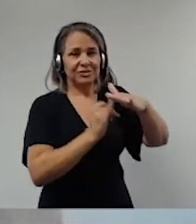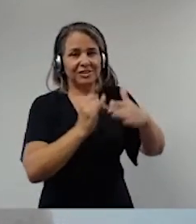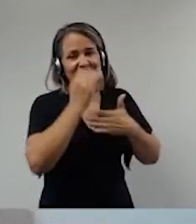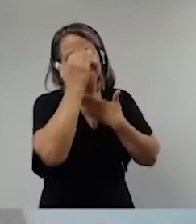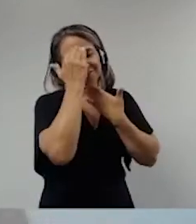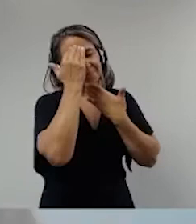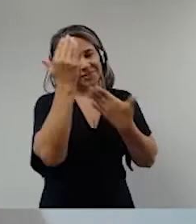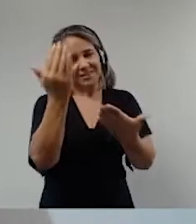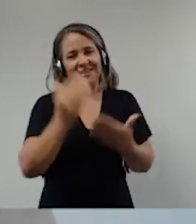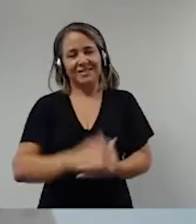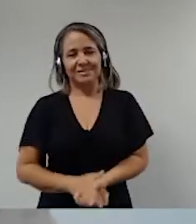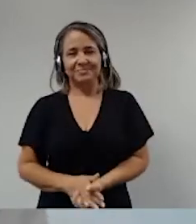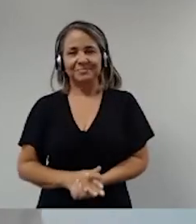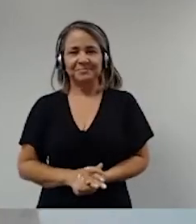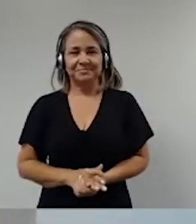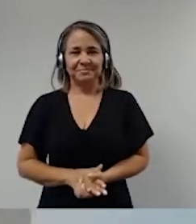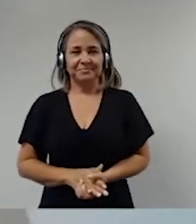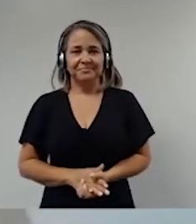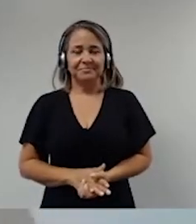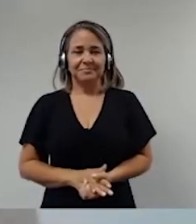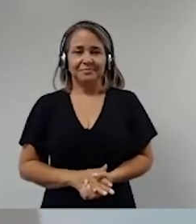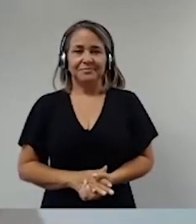obrigado.